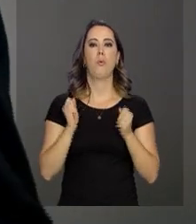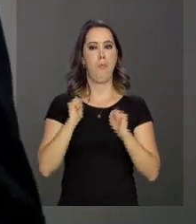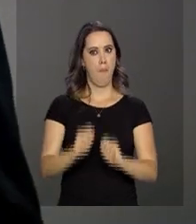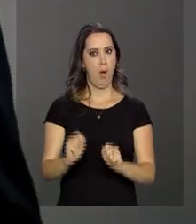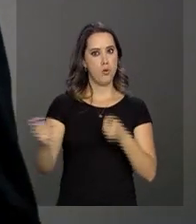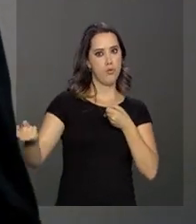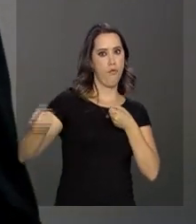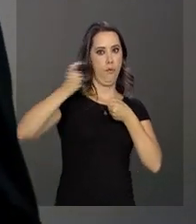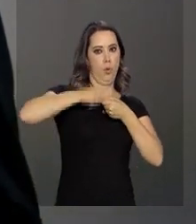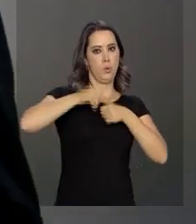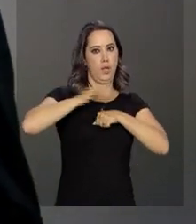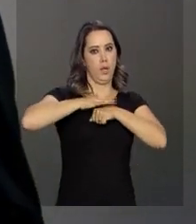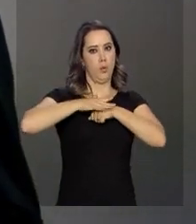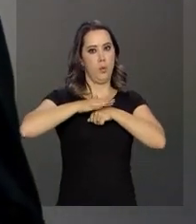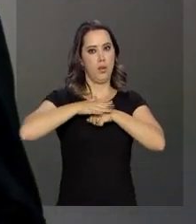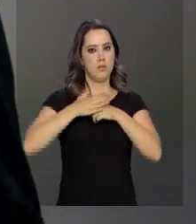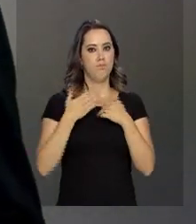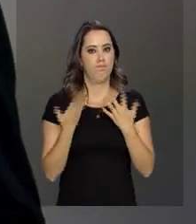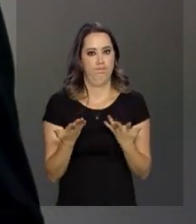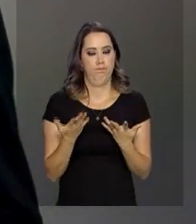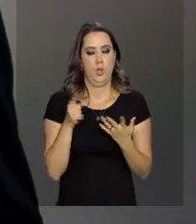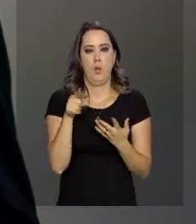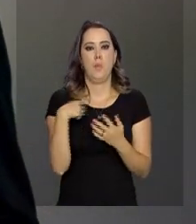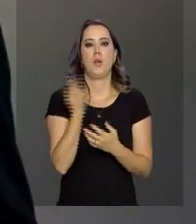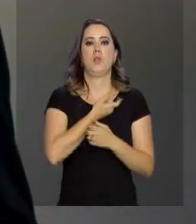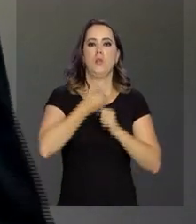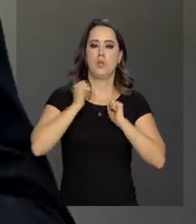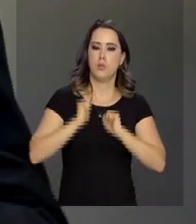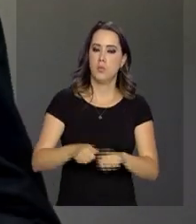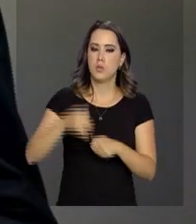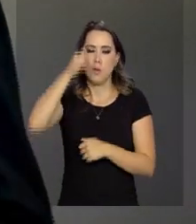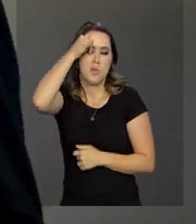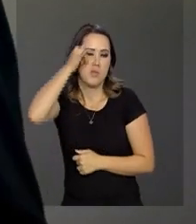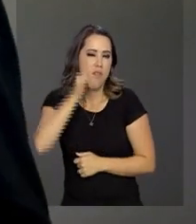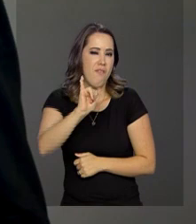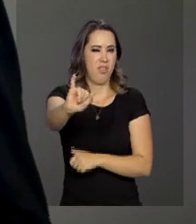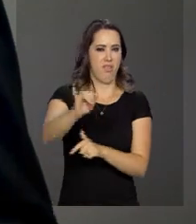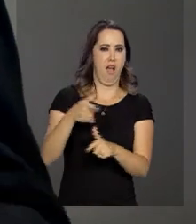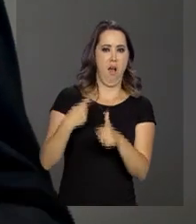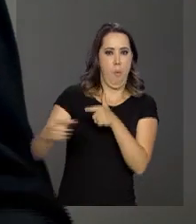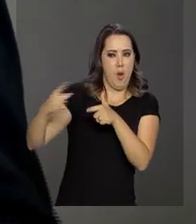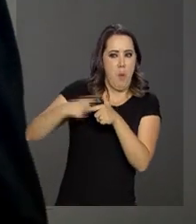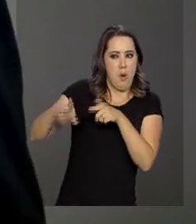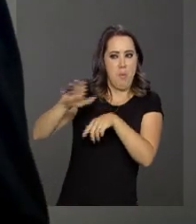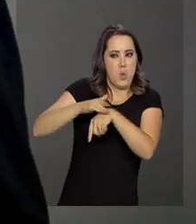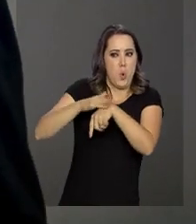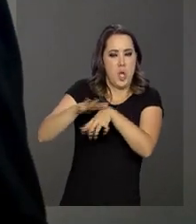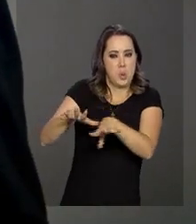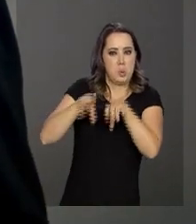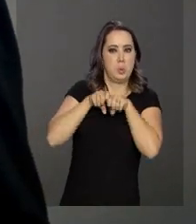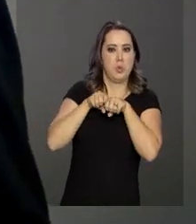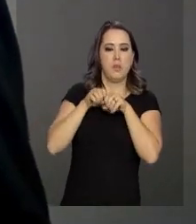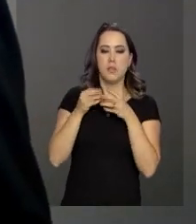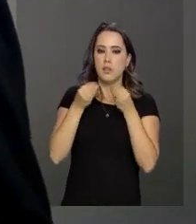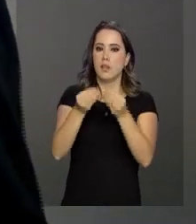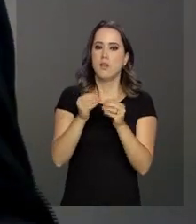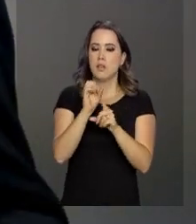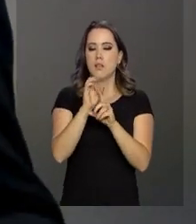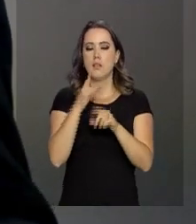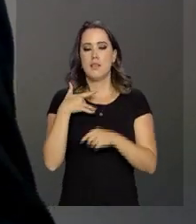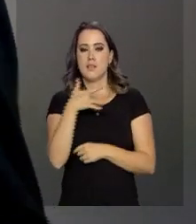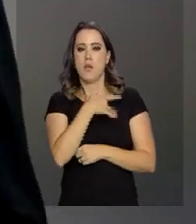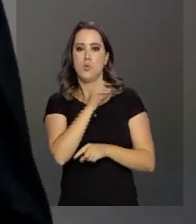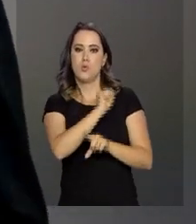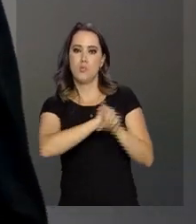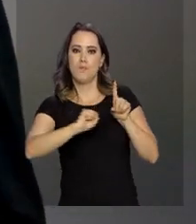essas doenças portanto para que possamos evitar este problema e garantir a saúde de toda a população só